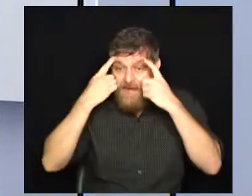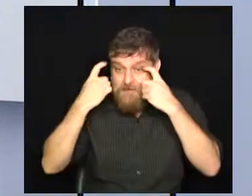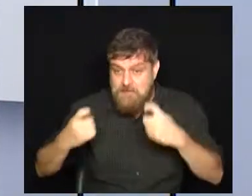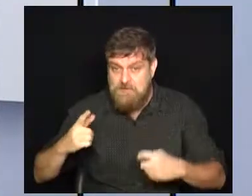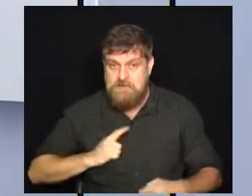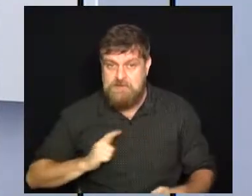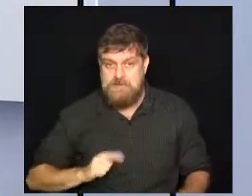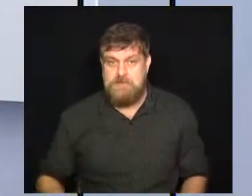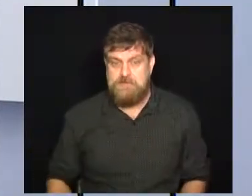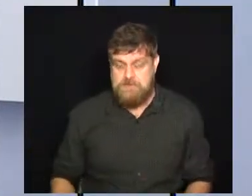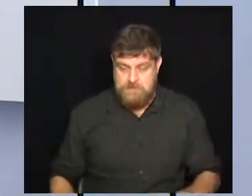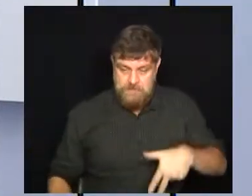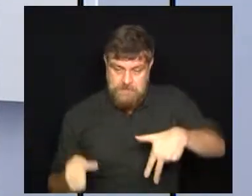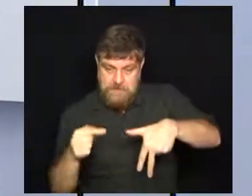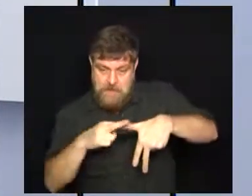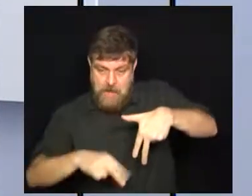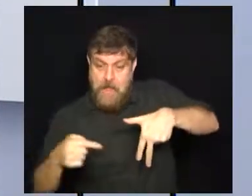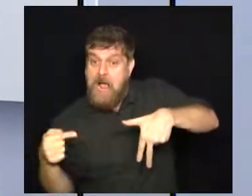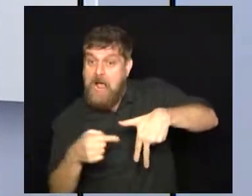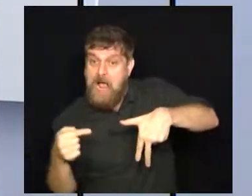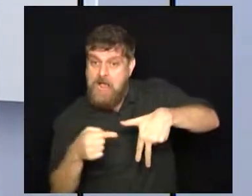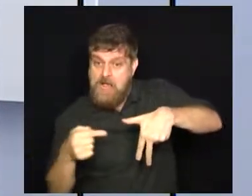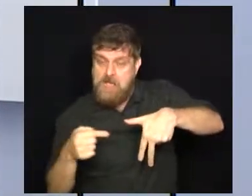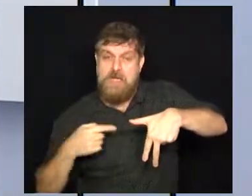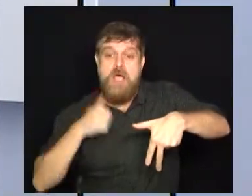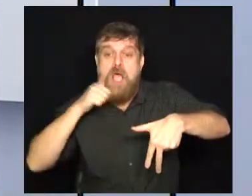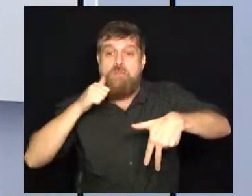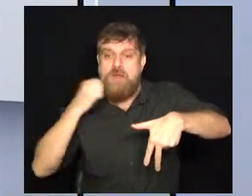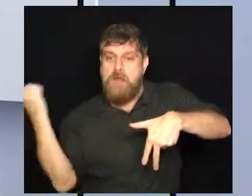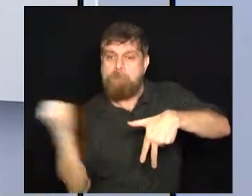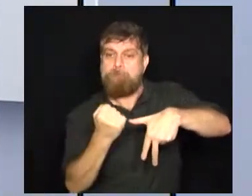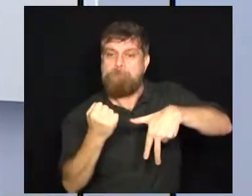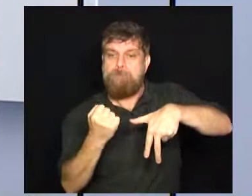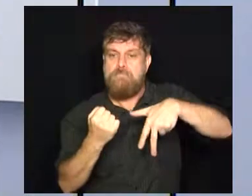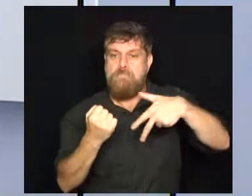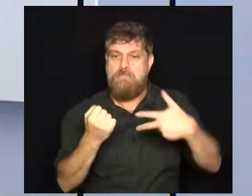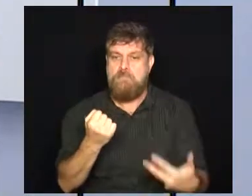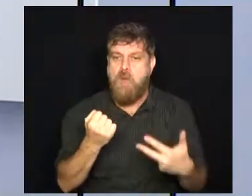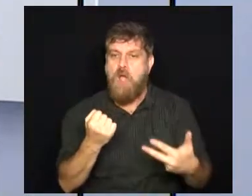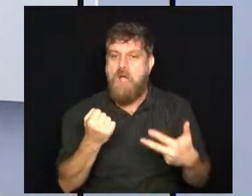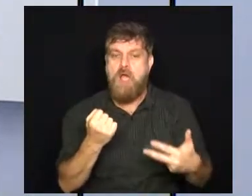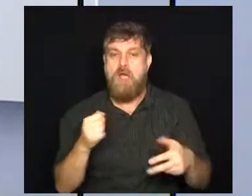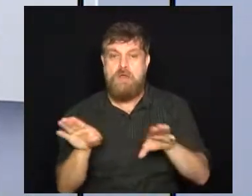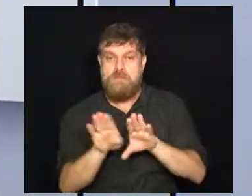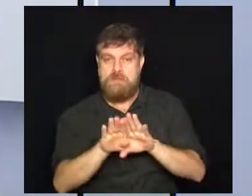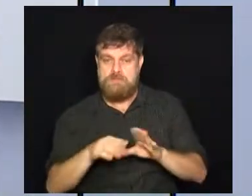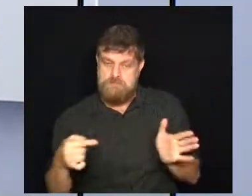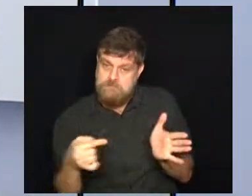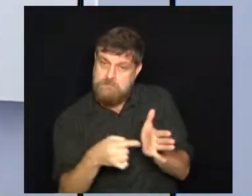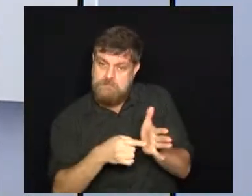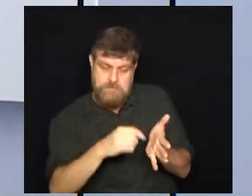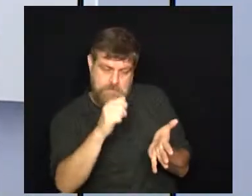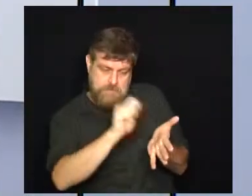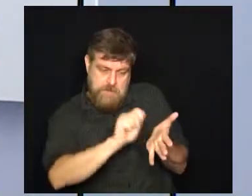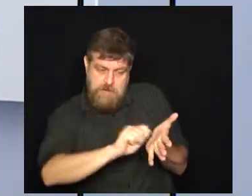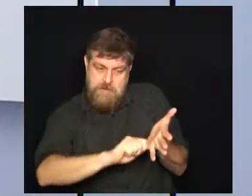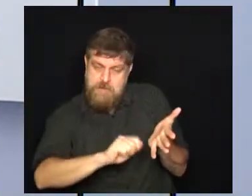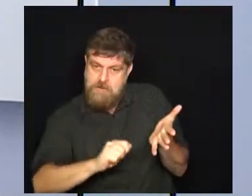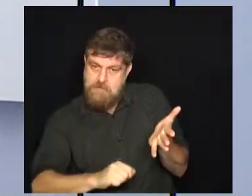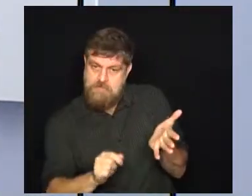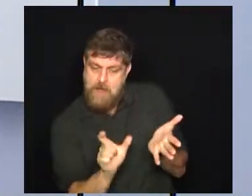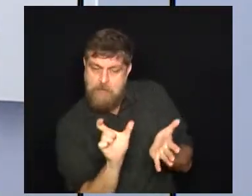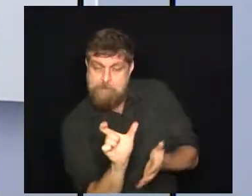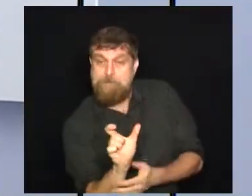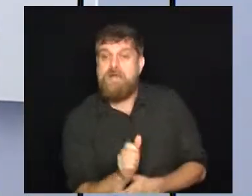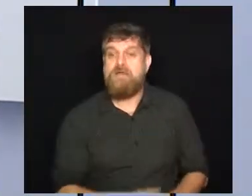né, o assassinato que envolve uma questão de gênero, que isso seja notificado como feminicídio.